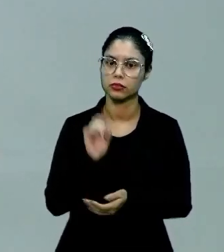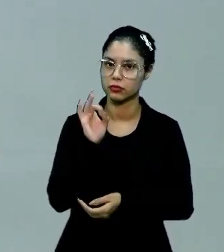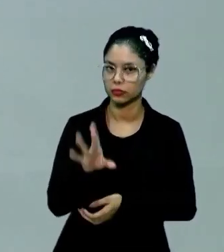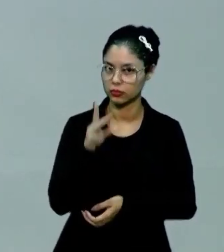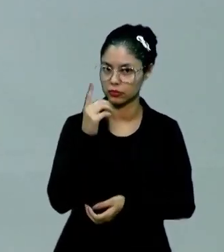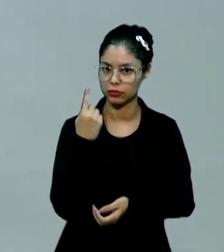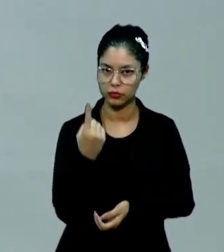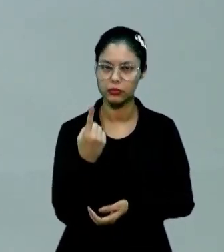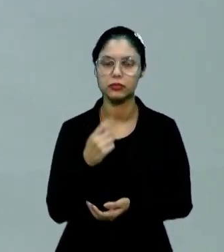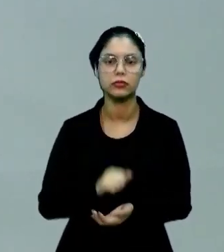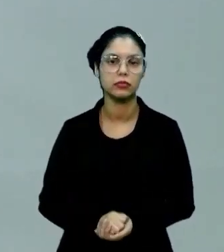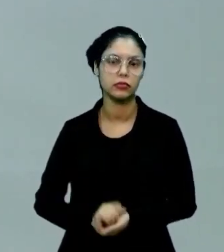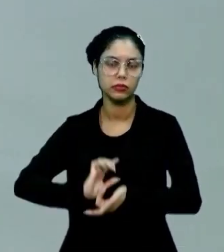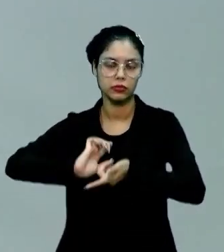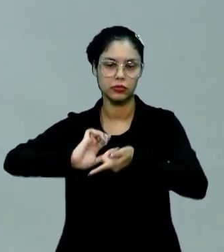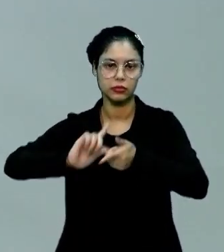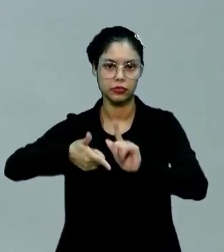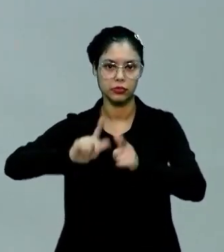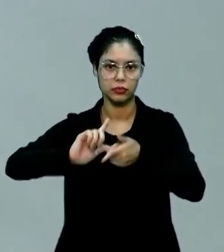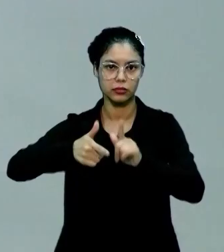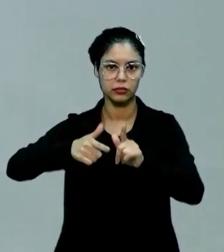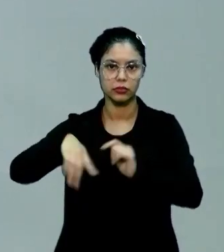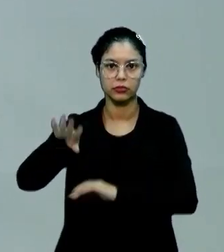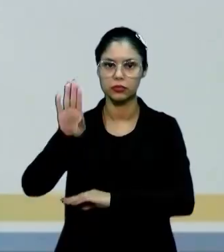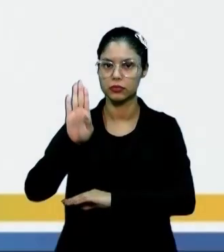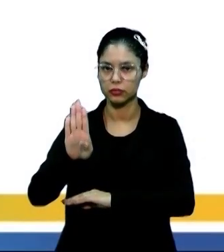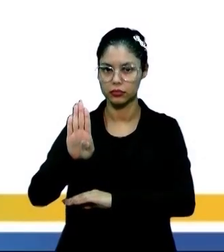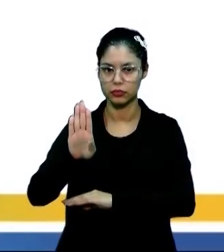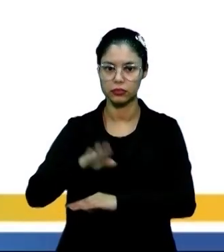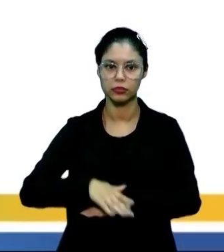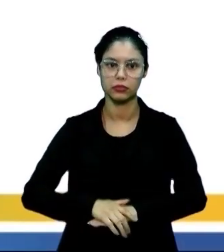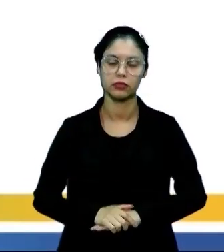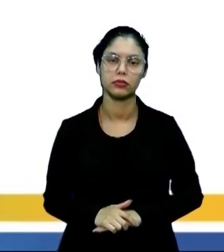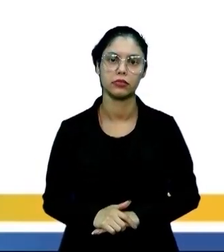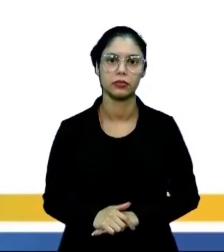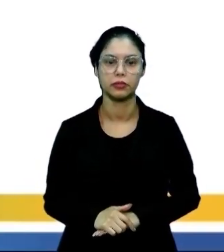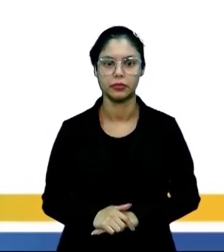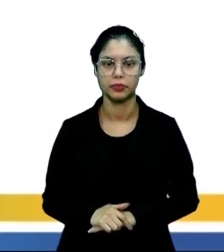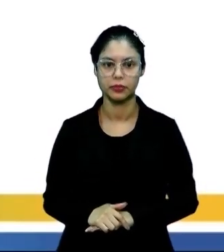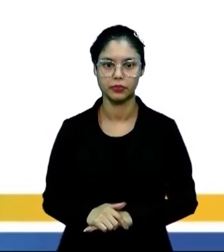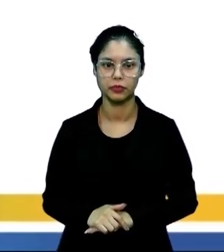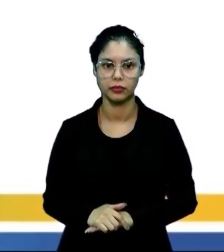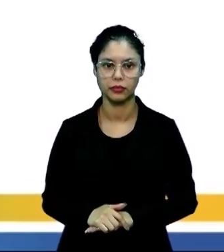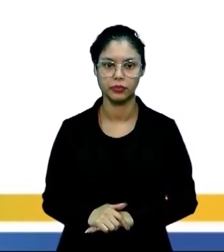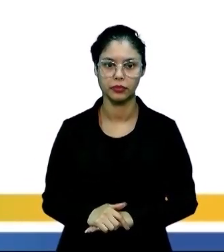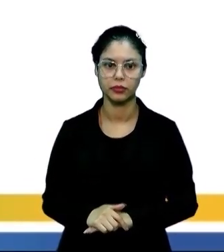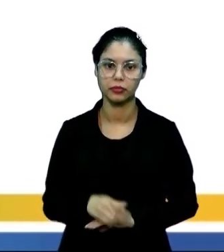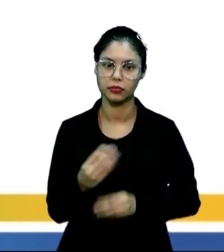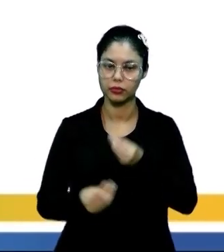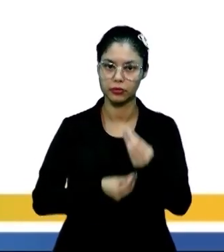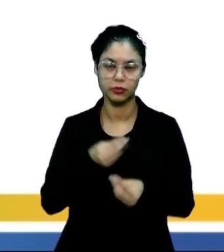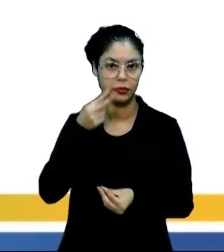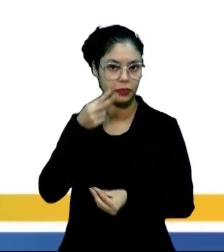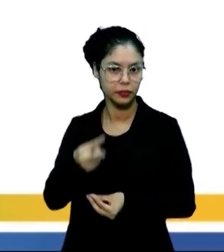uma alternativa corresponde à nossa resposta, que é a letra B, como vocês